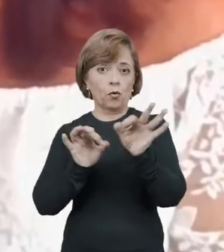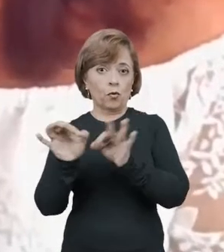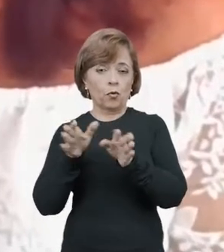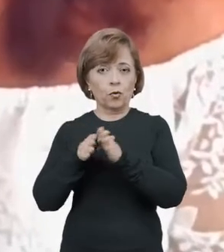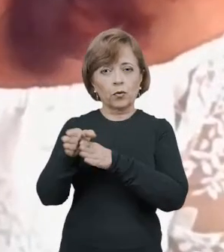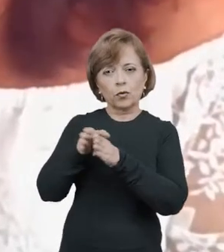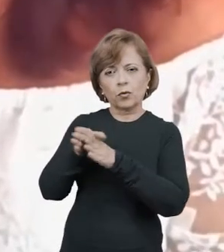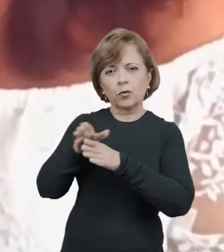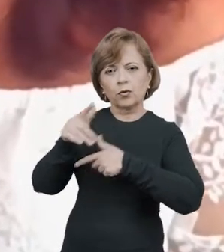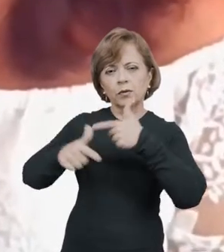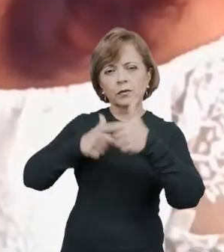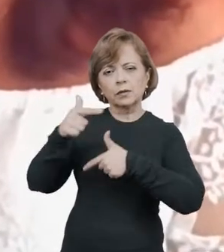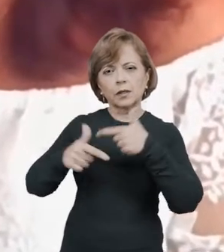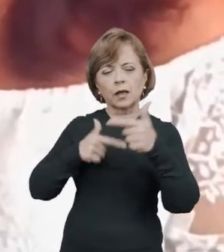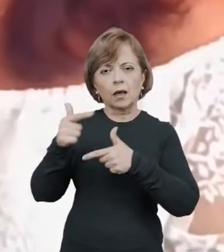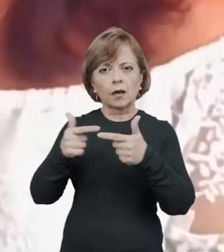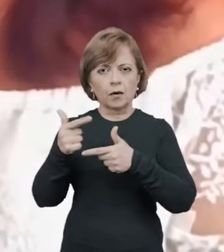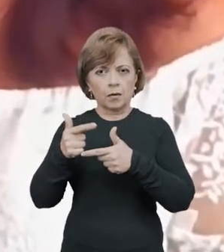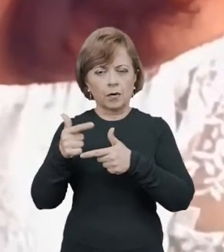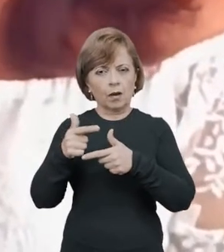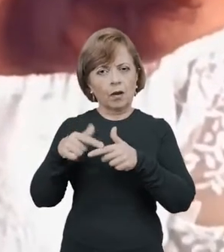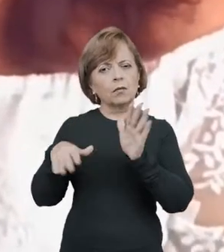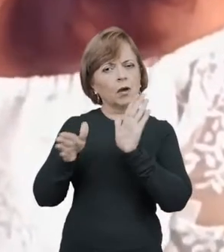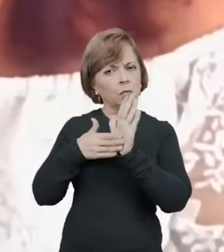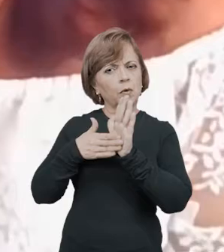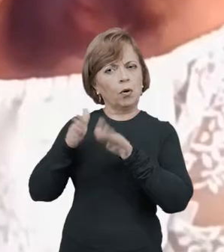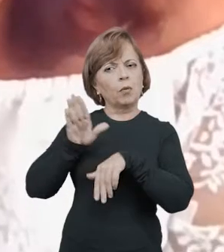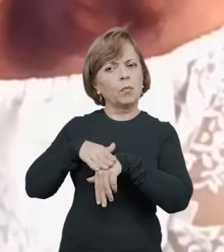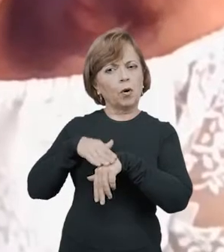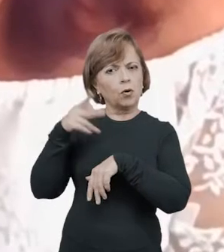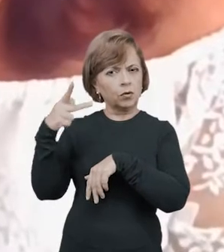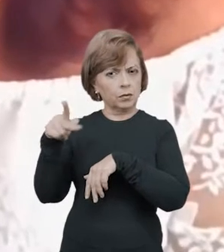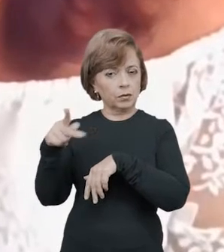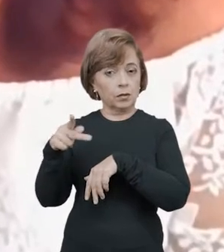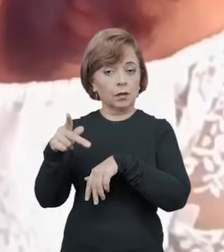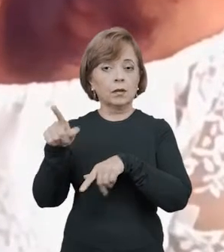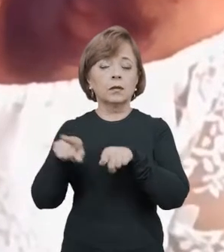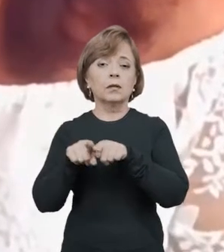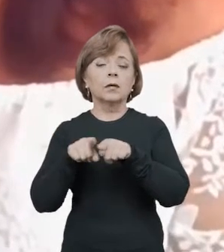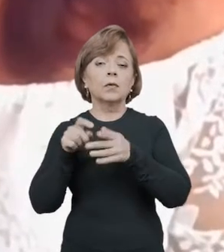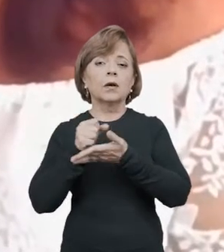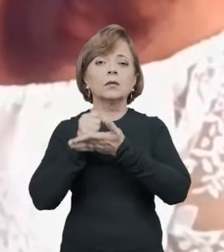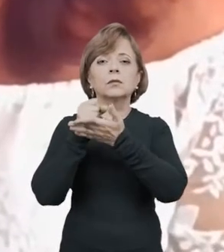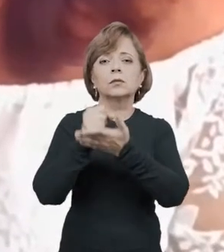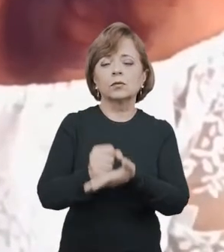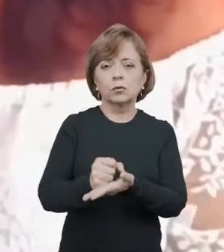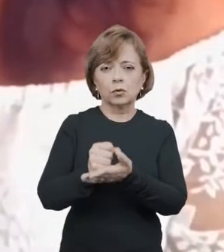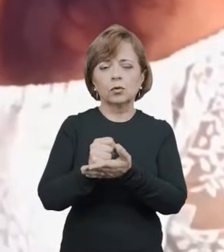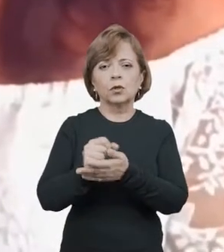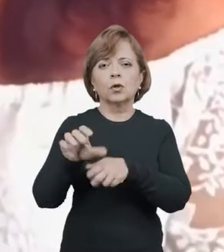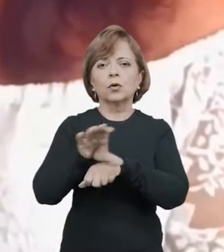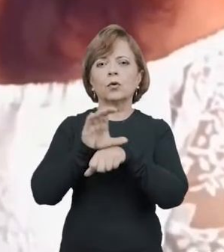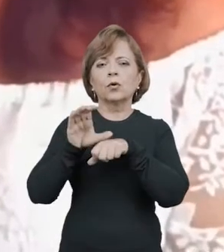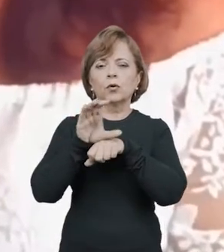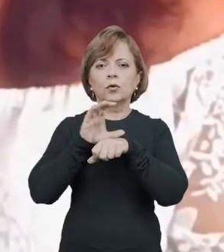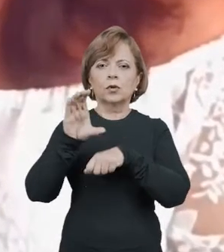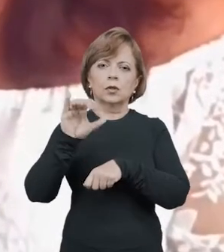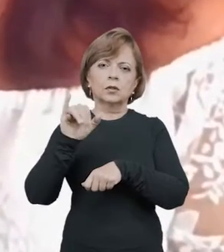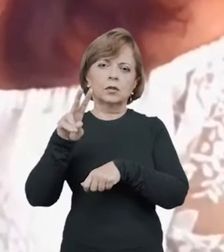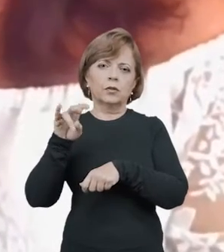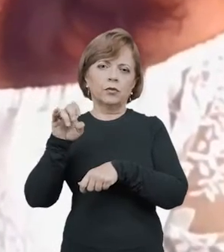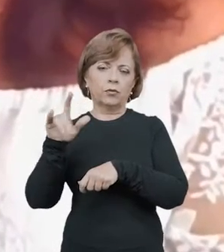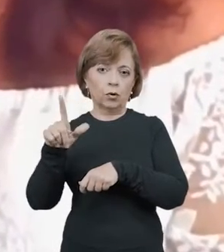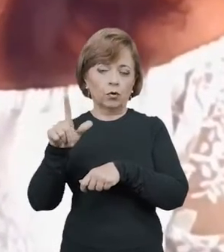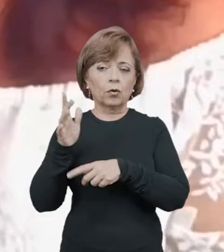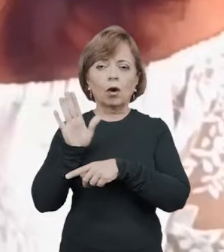da Assessoria de Atribuição Originária Civil e também da Assessoria de Recursos Constitucionais Cíveis, que são os órgãos que prestam